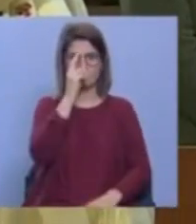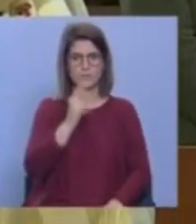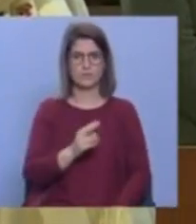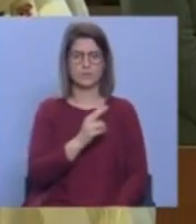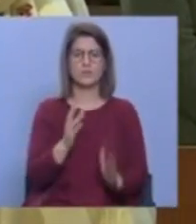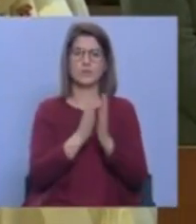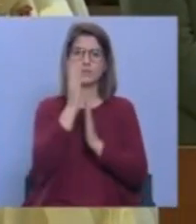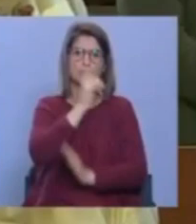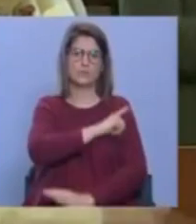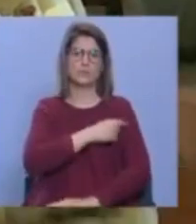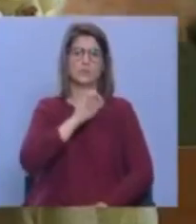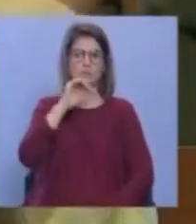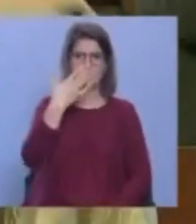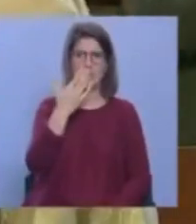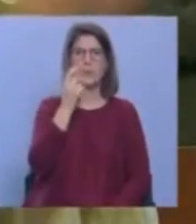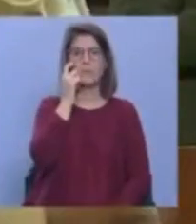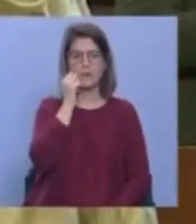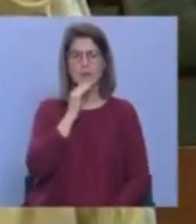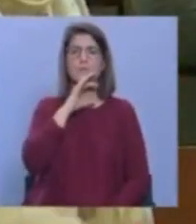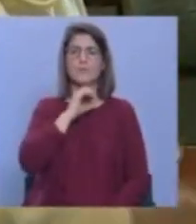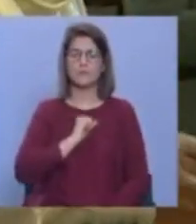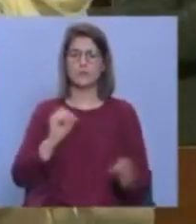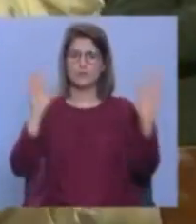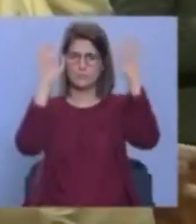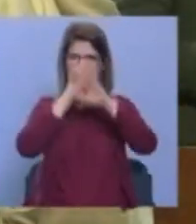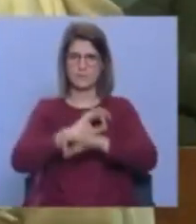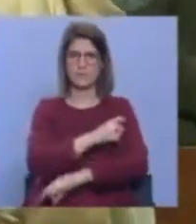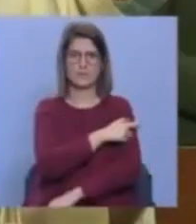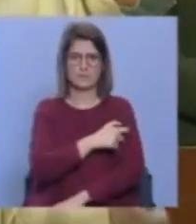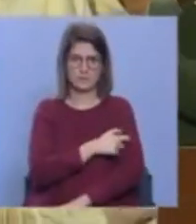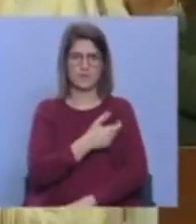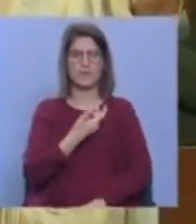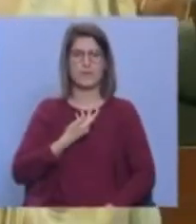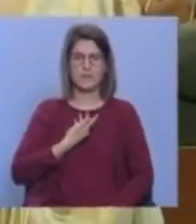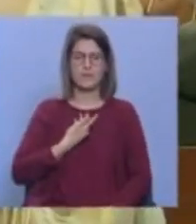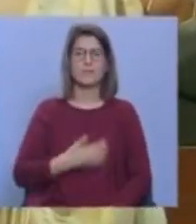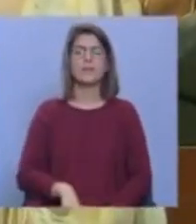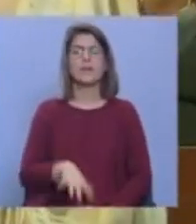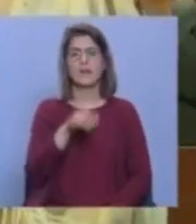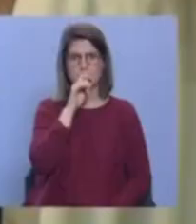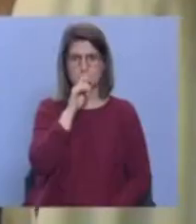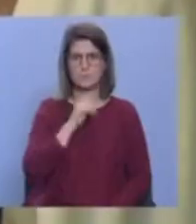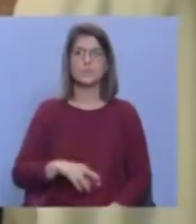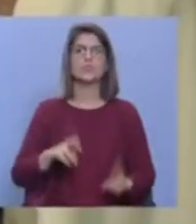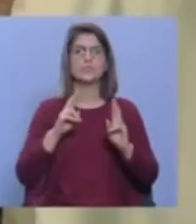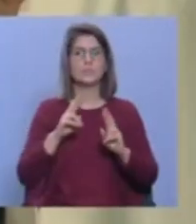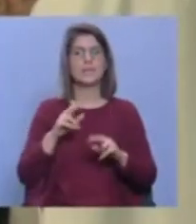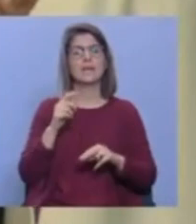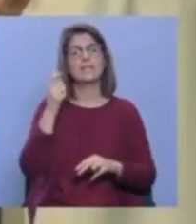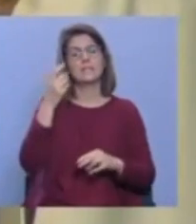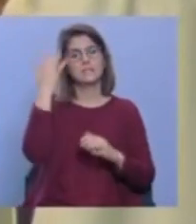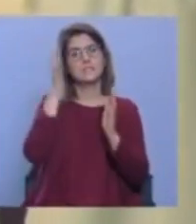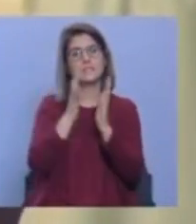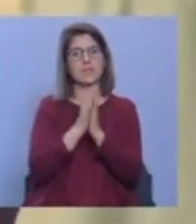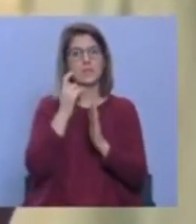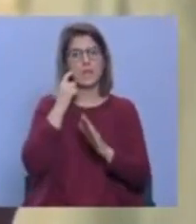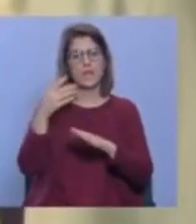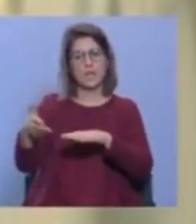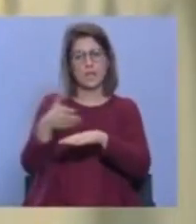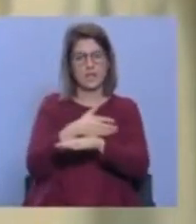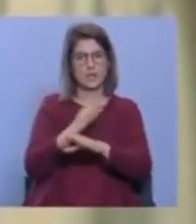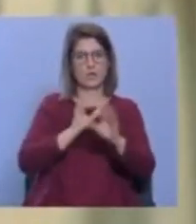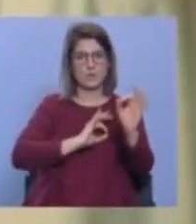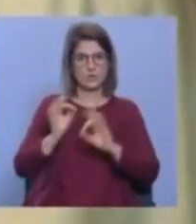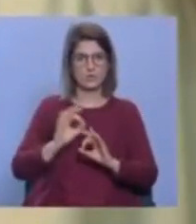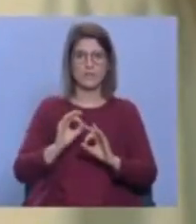Abençoe-vos Deus Todo-Poderoso, o Pai, o Filho e o Espírito Santo. Amém. Santa Quaresma para todos é